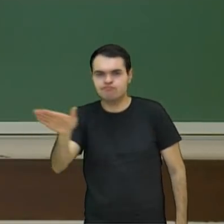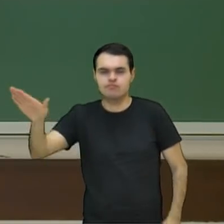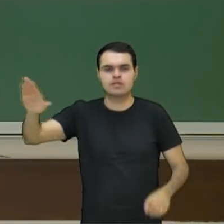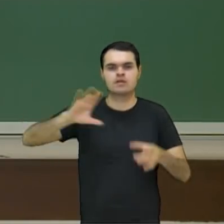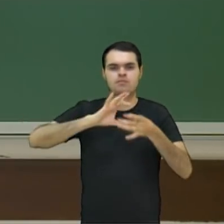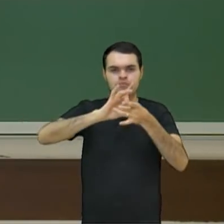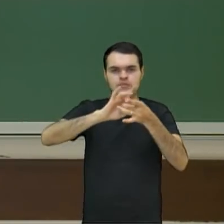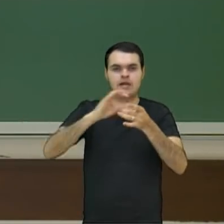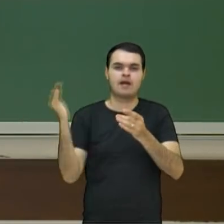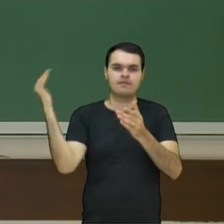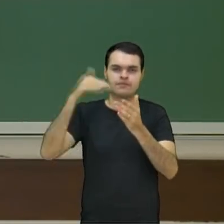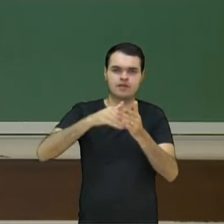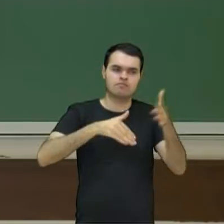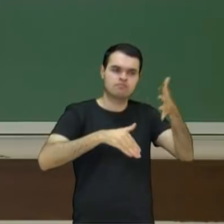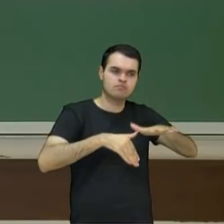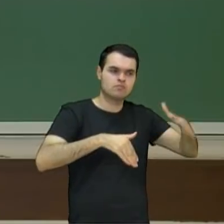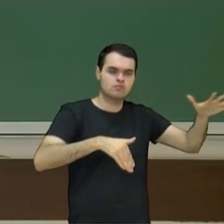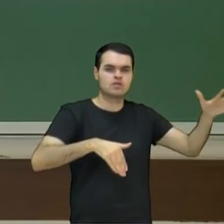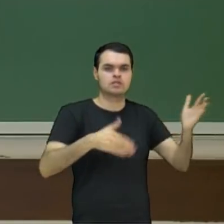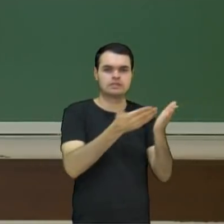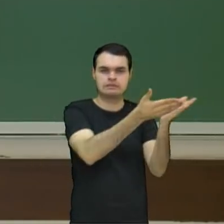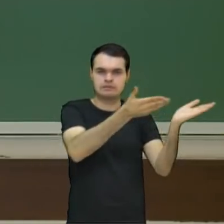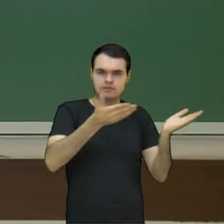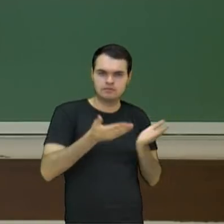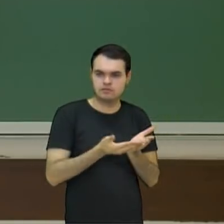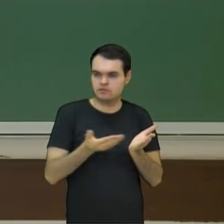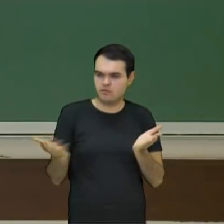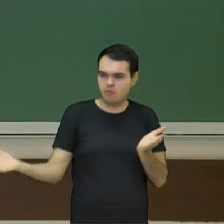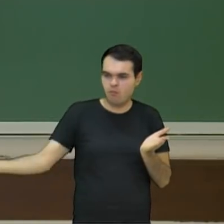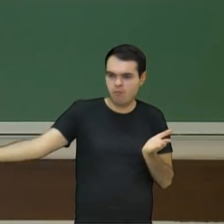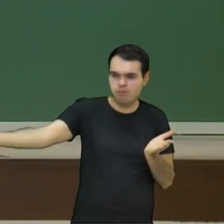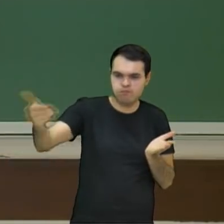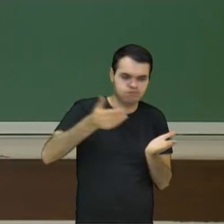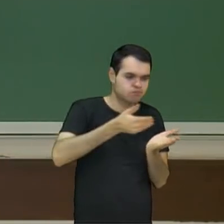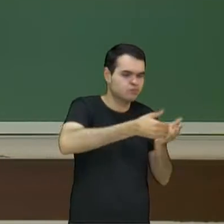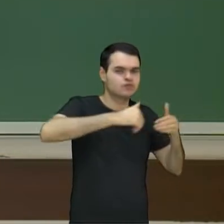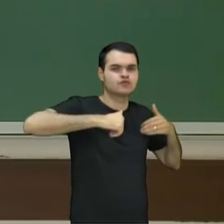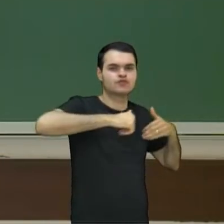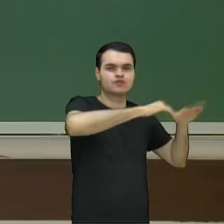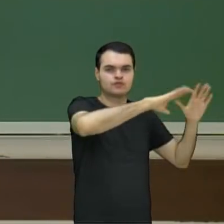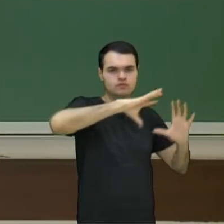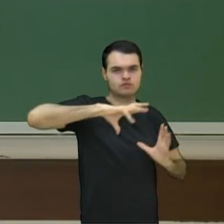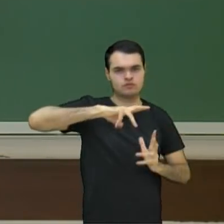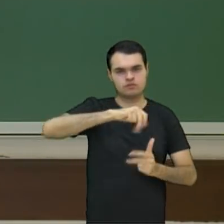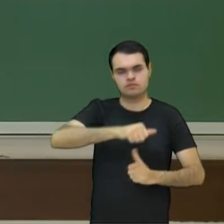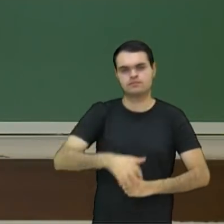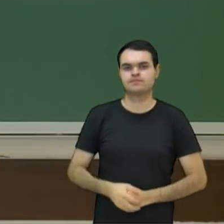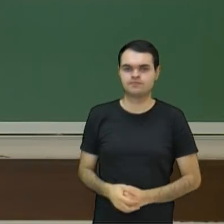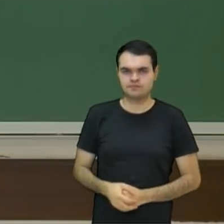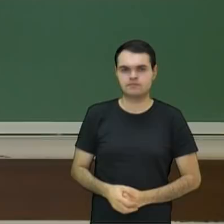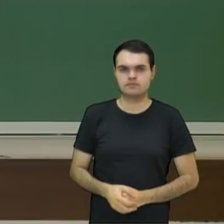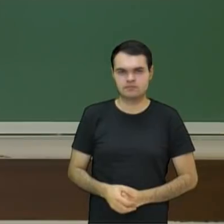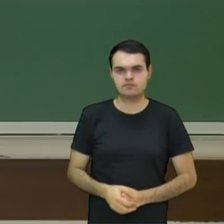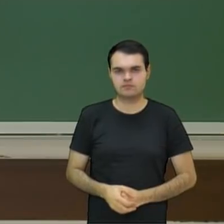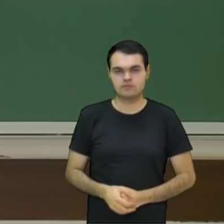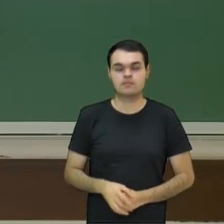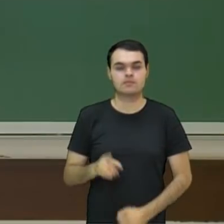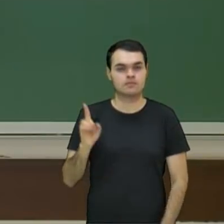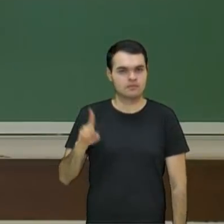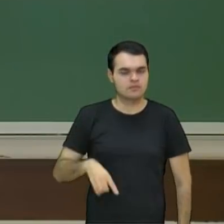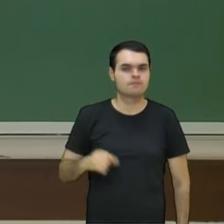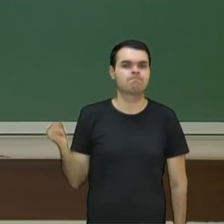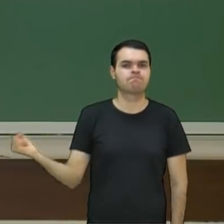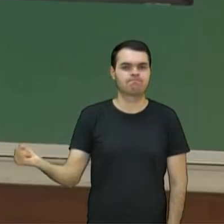portos, para que eles pudessem transportar esses produtos lá e depois mandar para outras partes do mundo. Então, muito